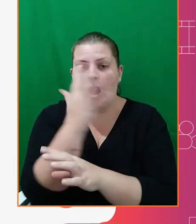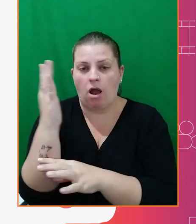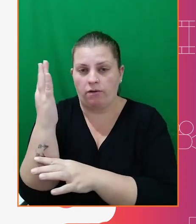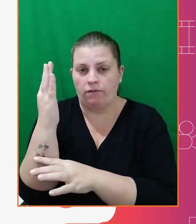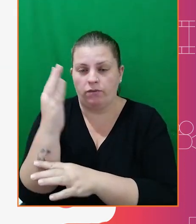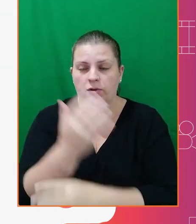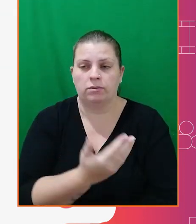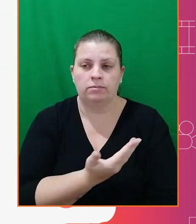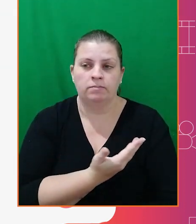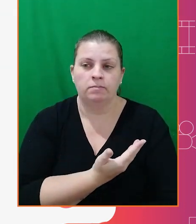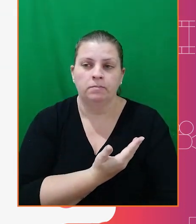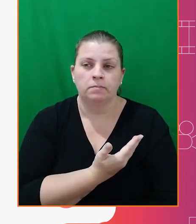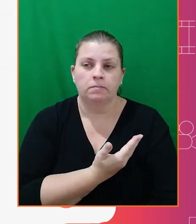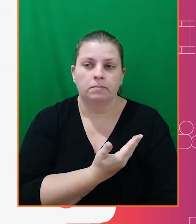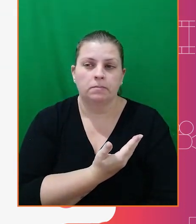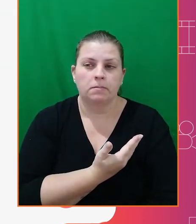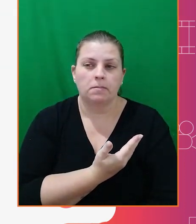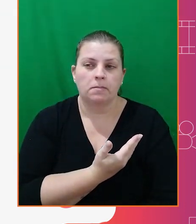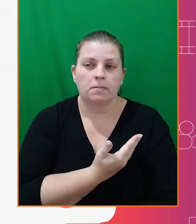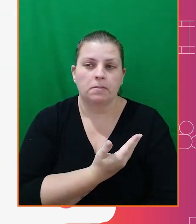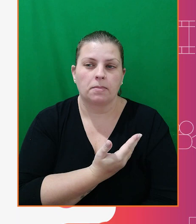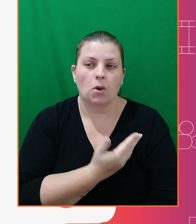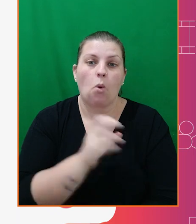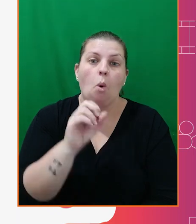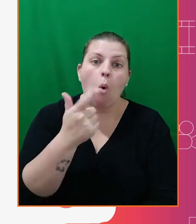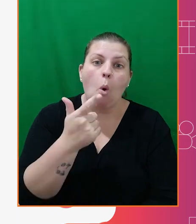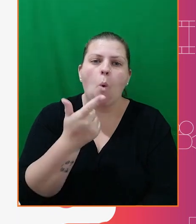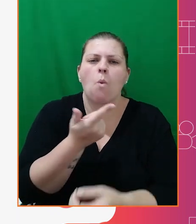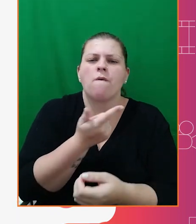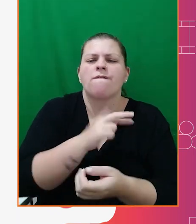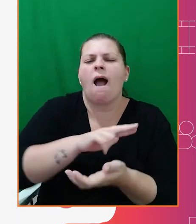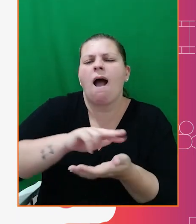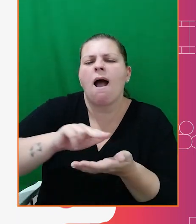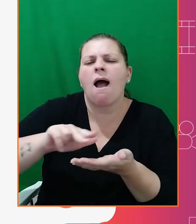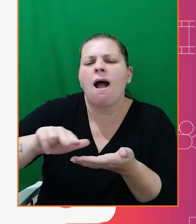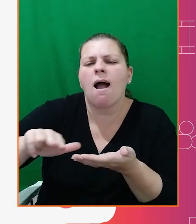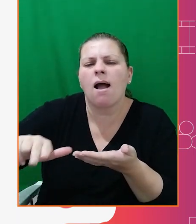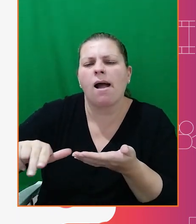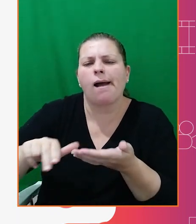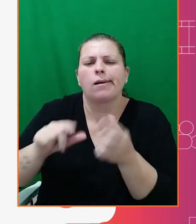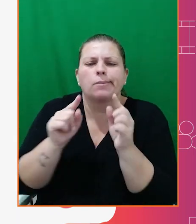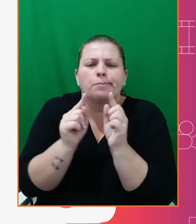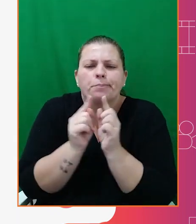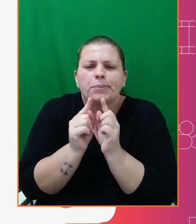Ou então, várias no chão, pequenininhas,